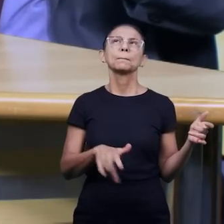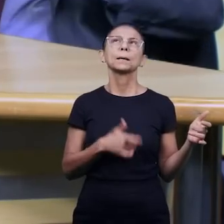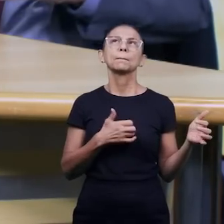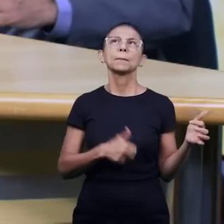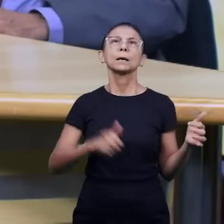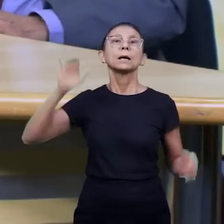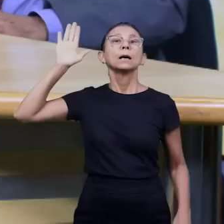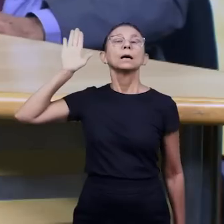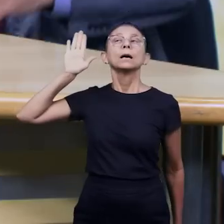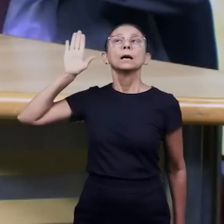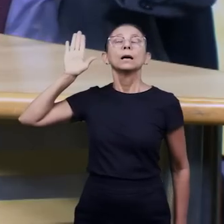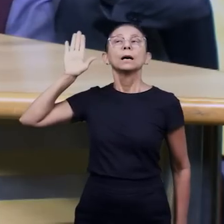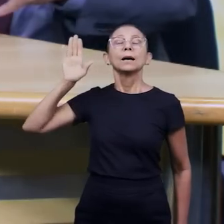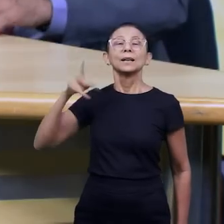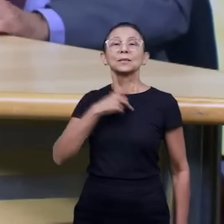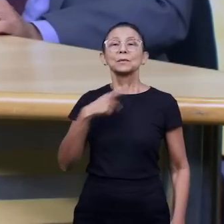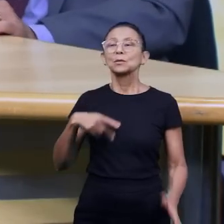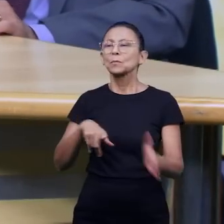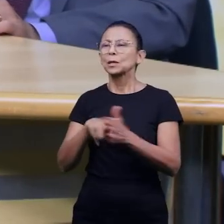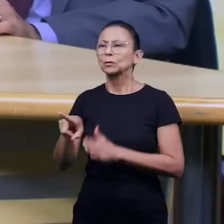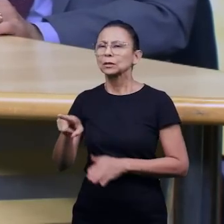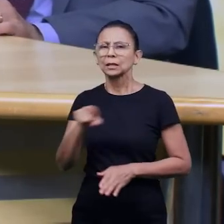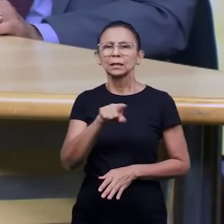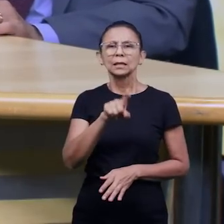Era muito engraçado uma vez.